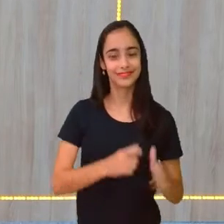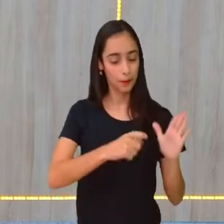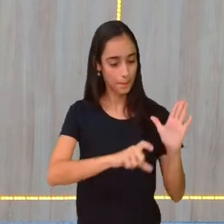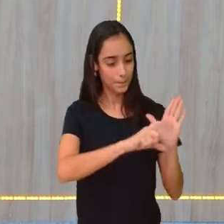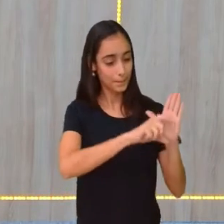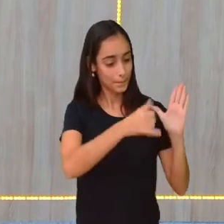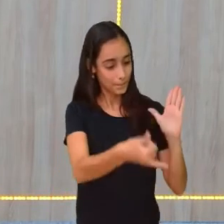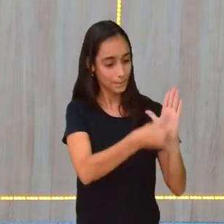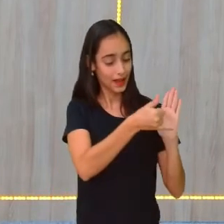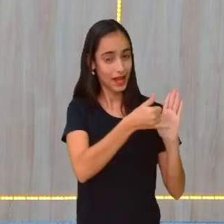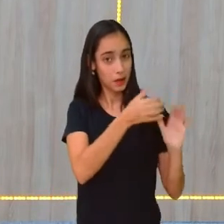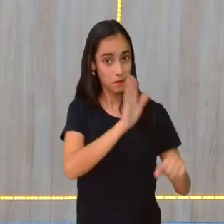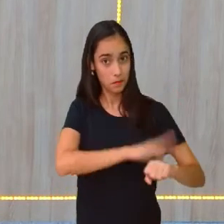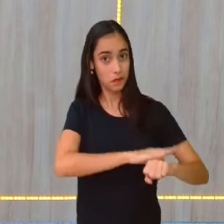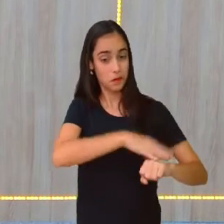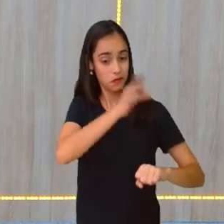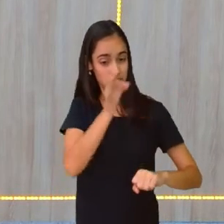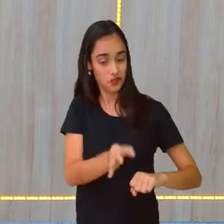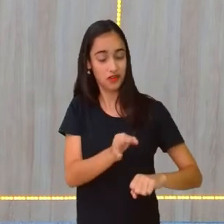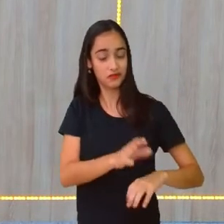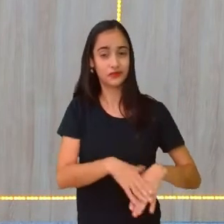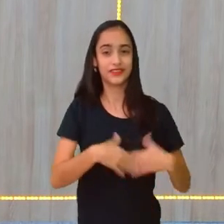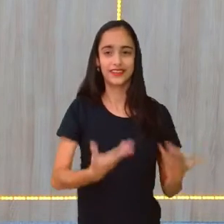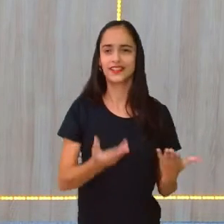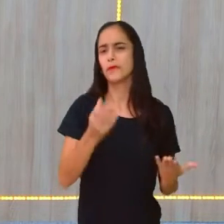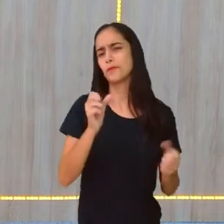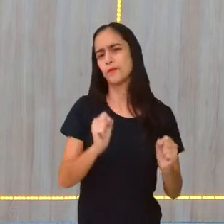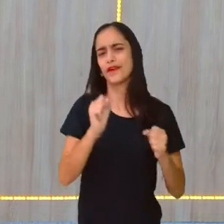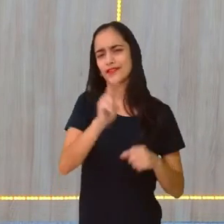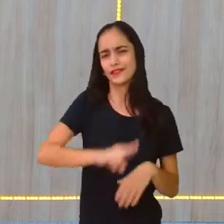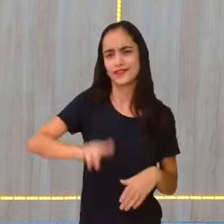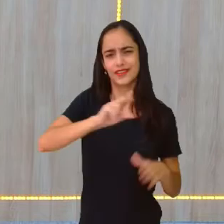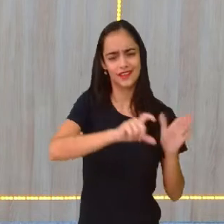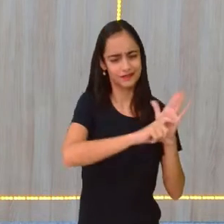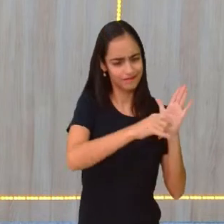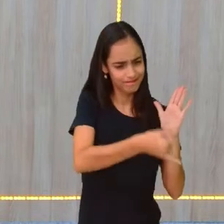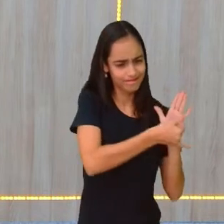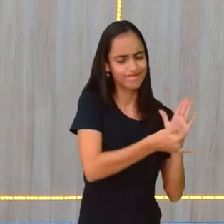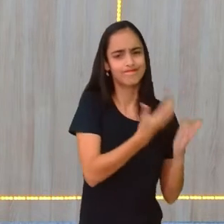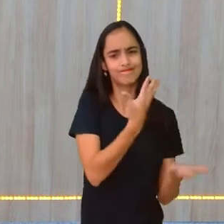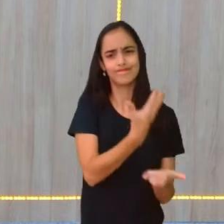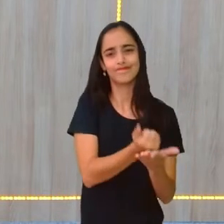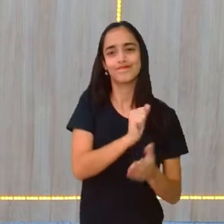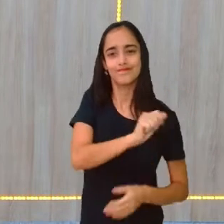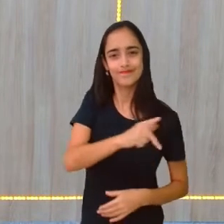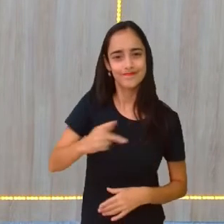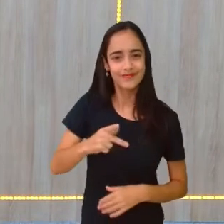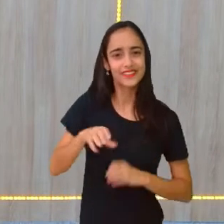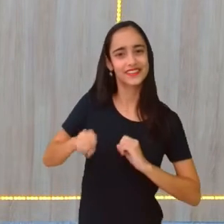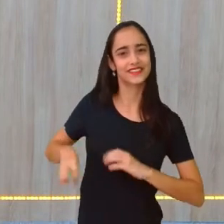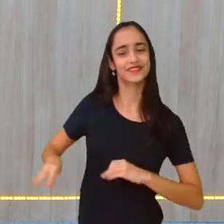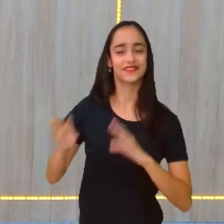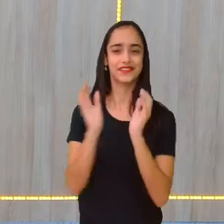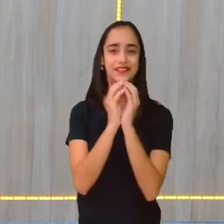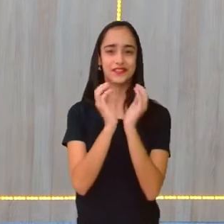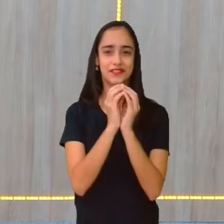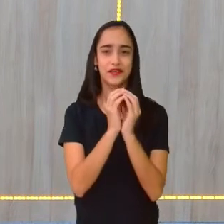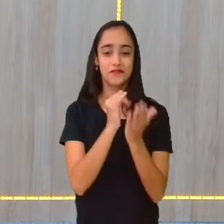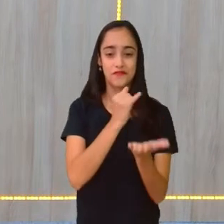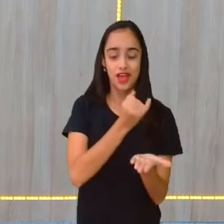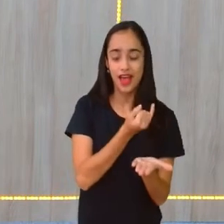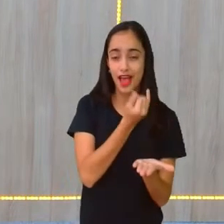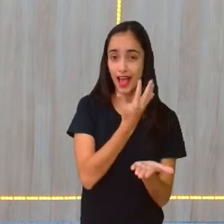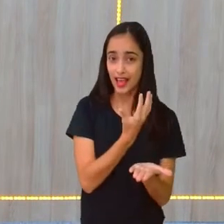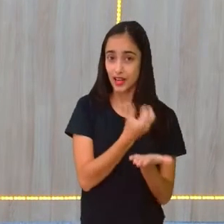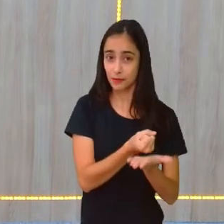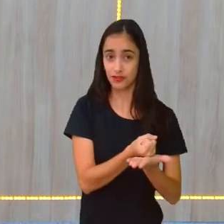puf, na hora. Então, aponta o celular para o QR Code, faz o download do aplicativo do Educa Recife, instala e você pode assistir também por